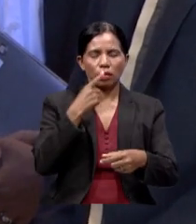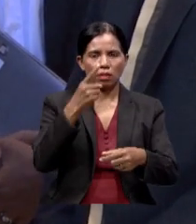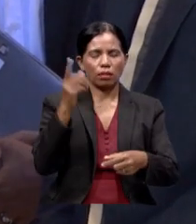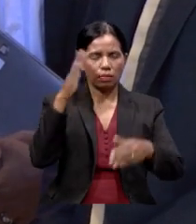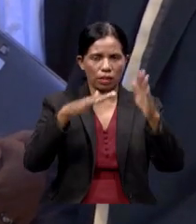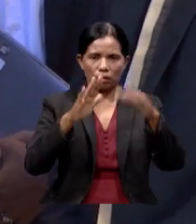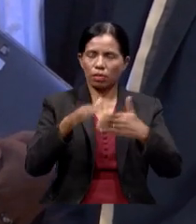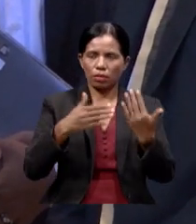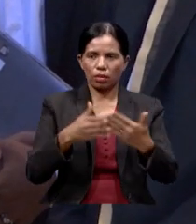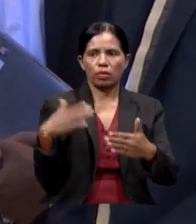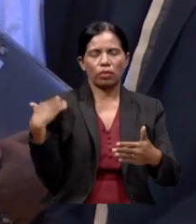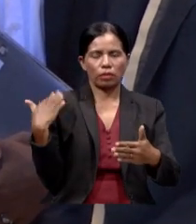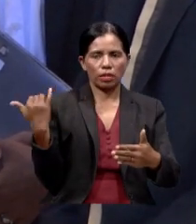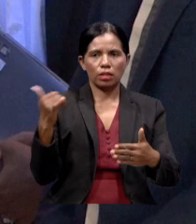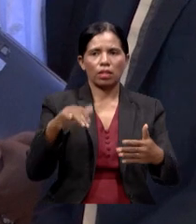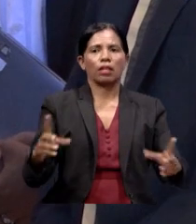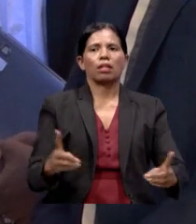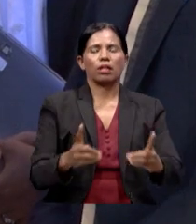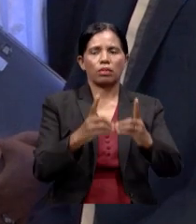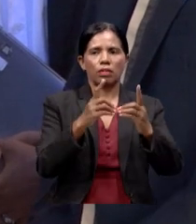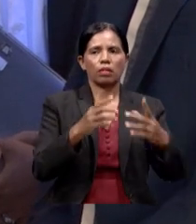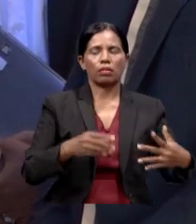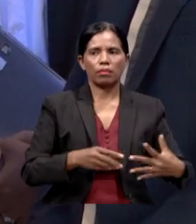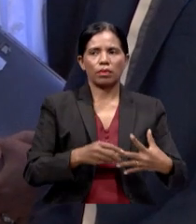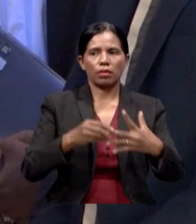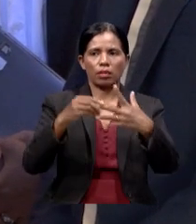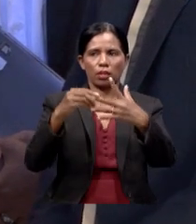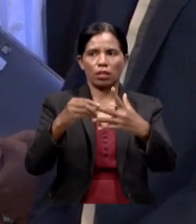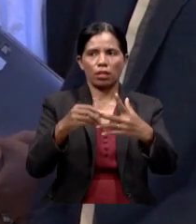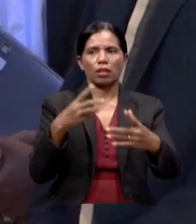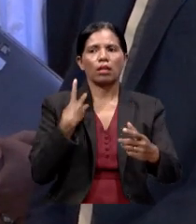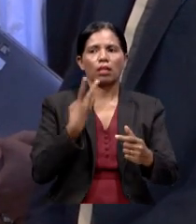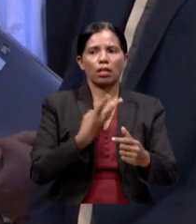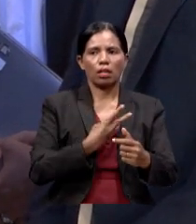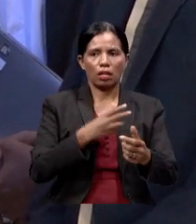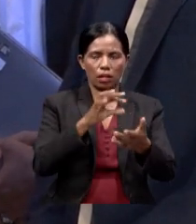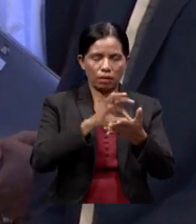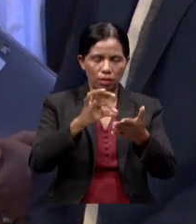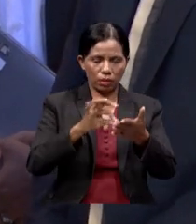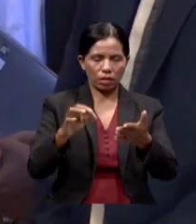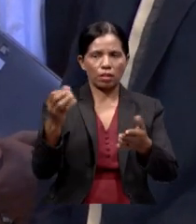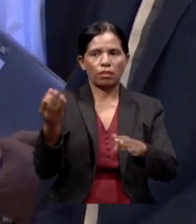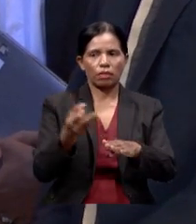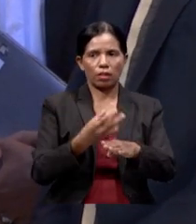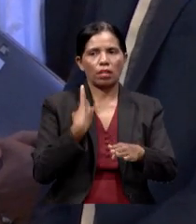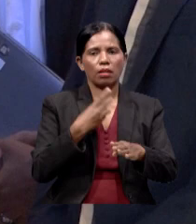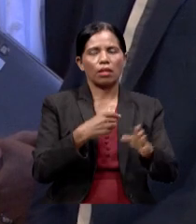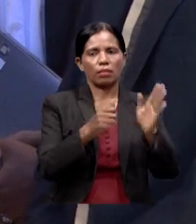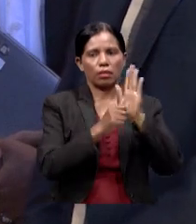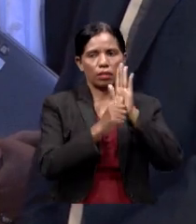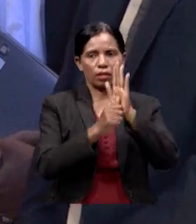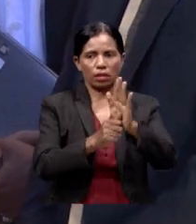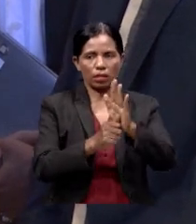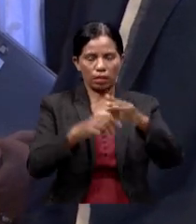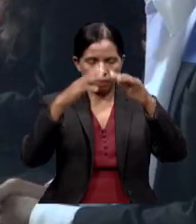maca jovem ser assoro, liliu ba assunto maca a mim hakere cona e documentos maconha me apresenta para Sua